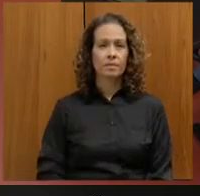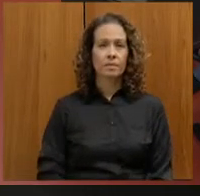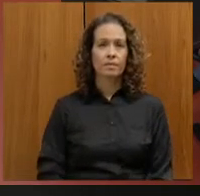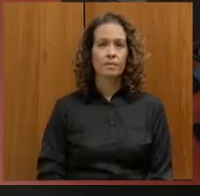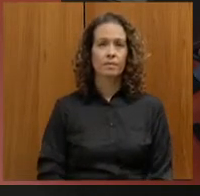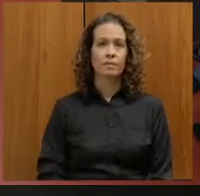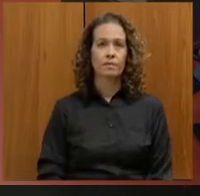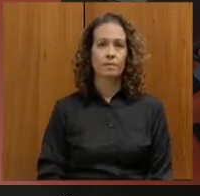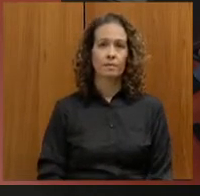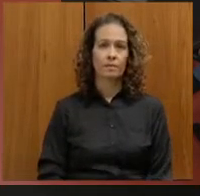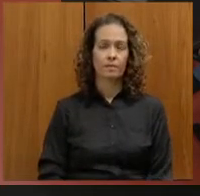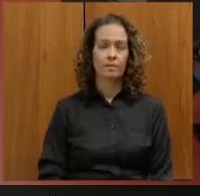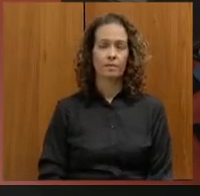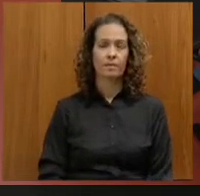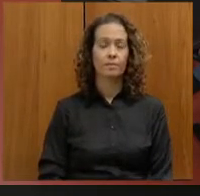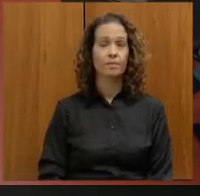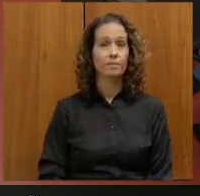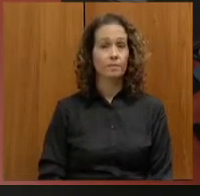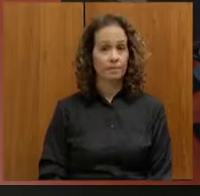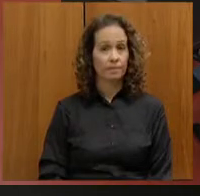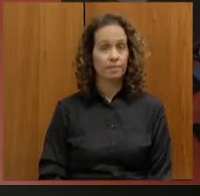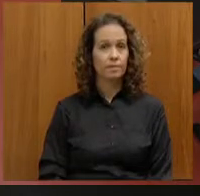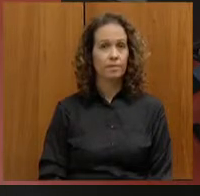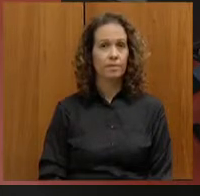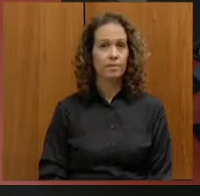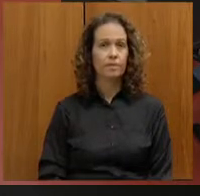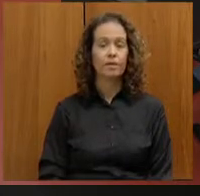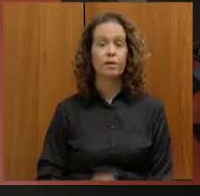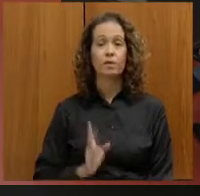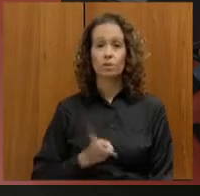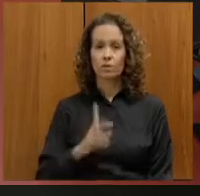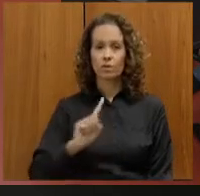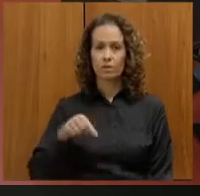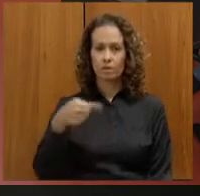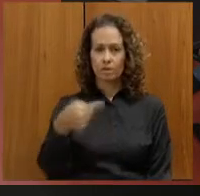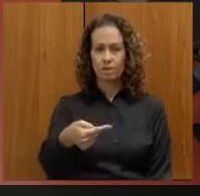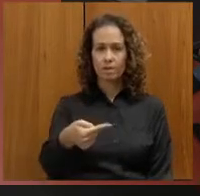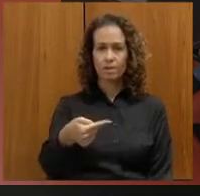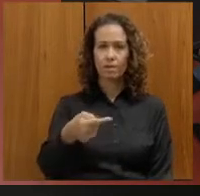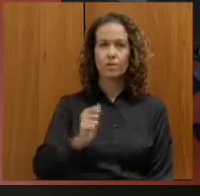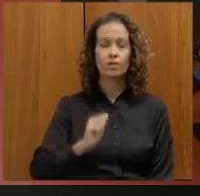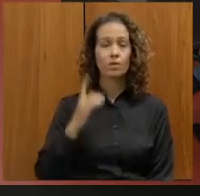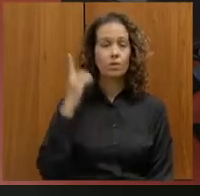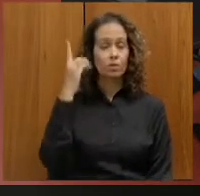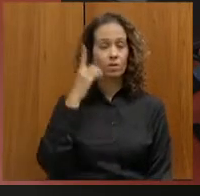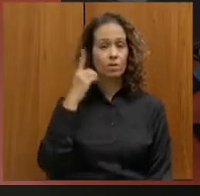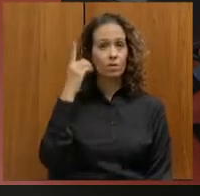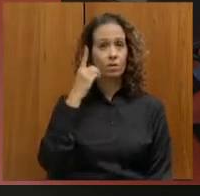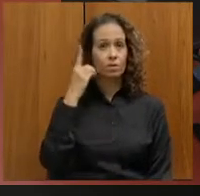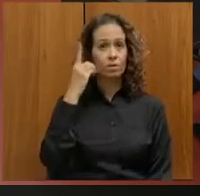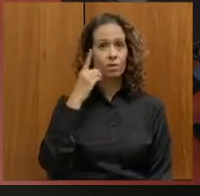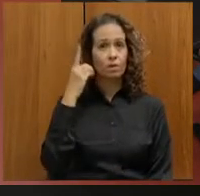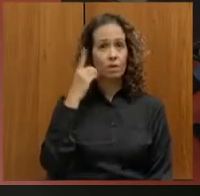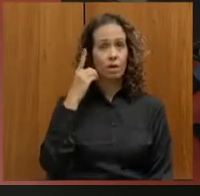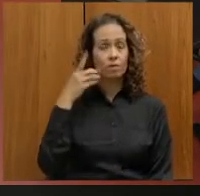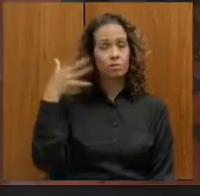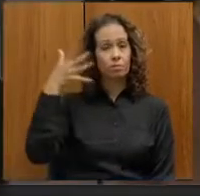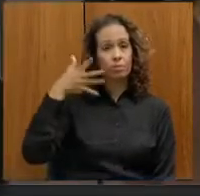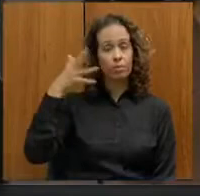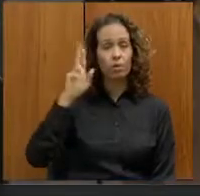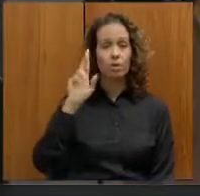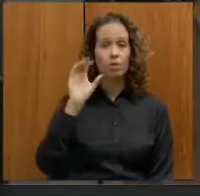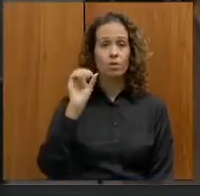e é vamos passar a seguir a seguir ao Deputado Vamos ouvir